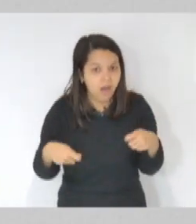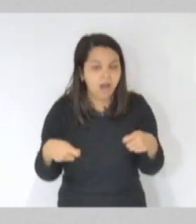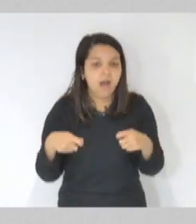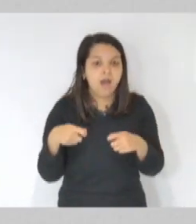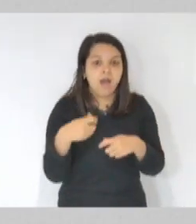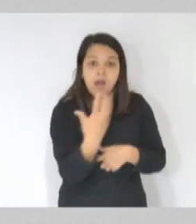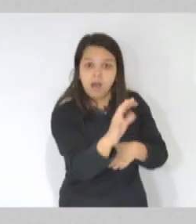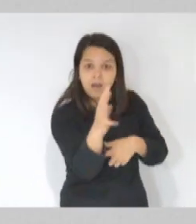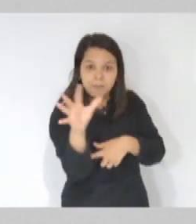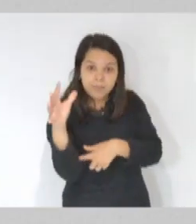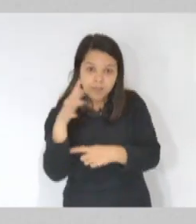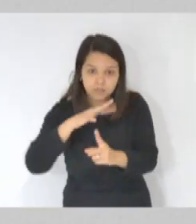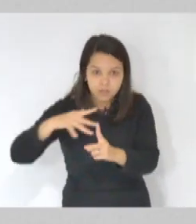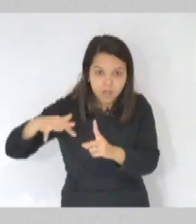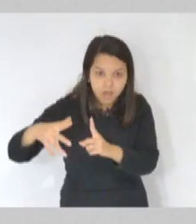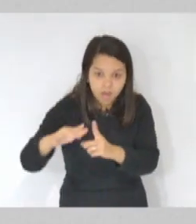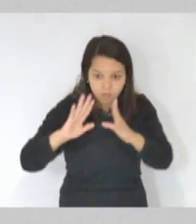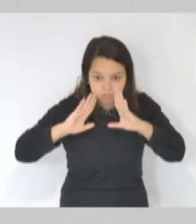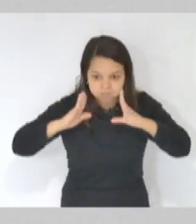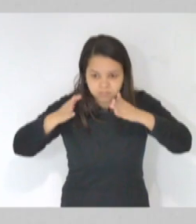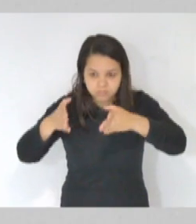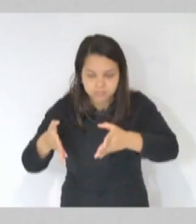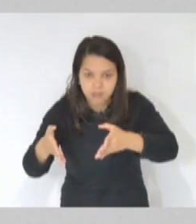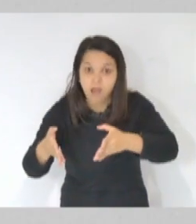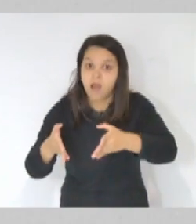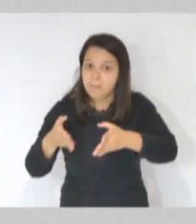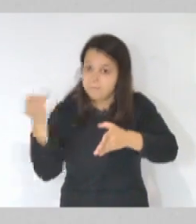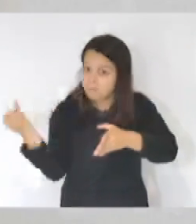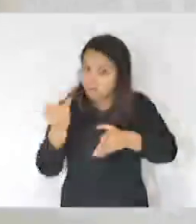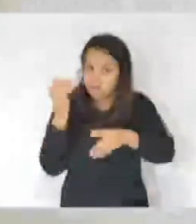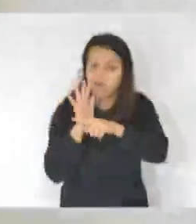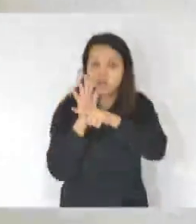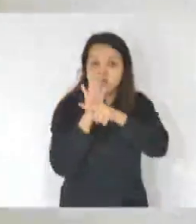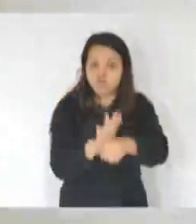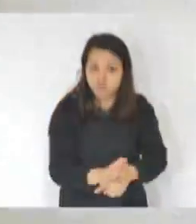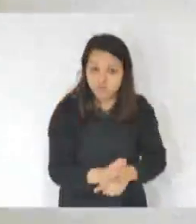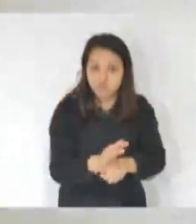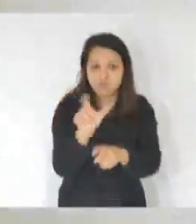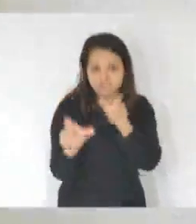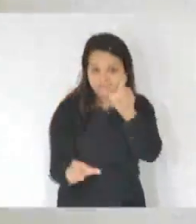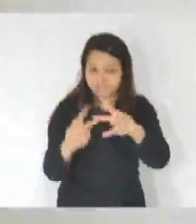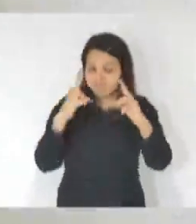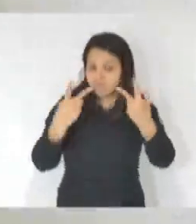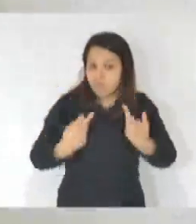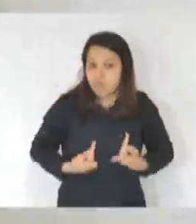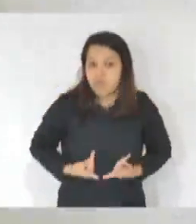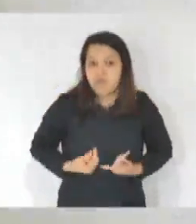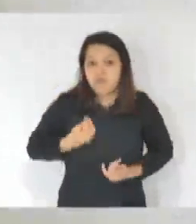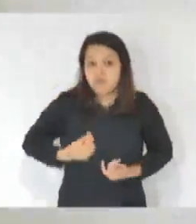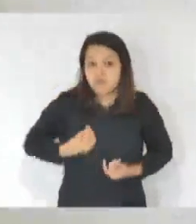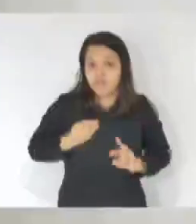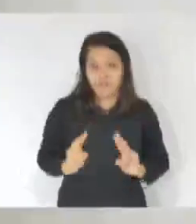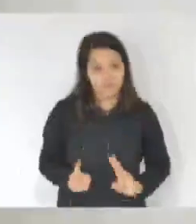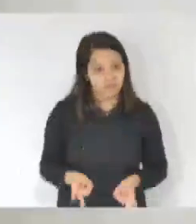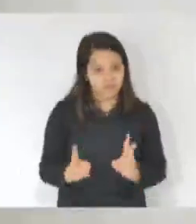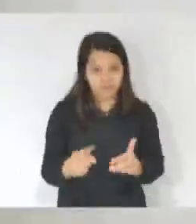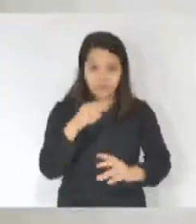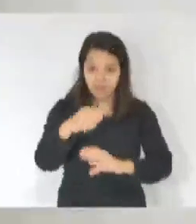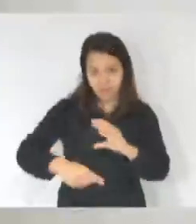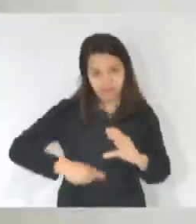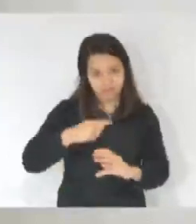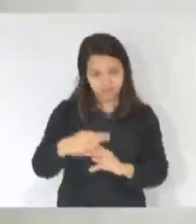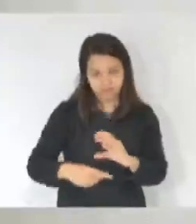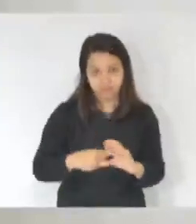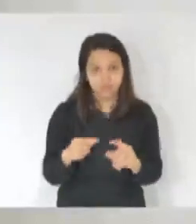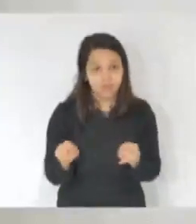para a sobrevivência do ser humano neste planeta. Existe, sim, várias metas e indicadores para o